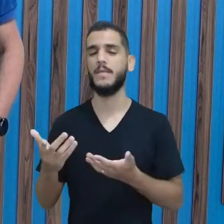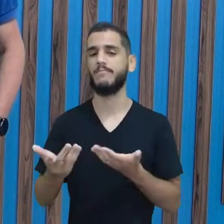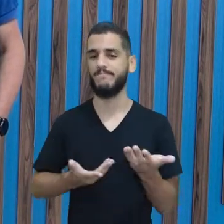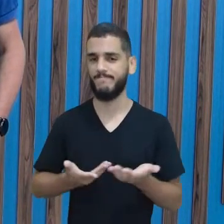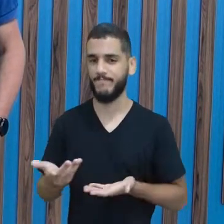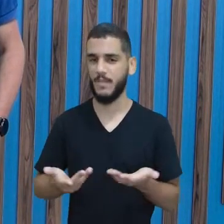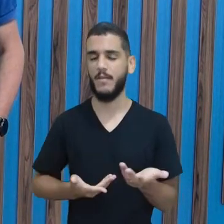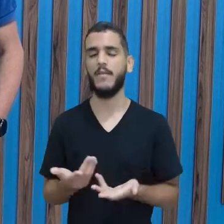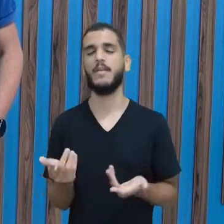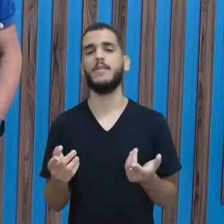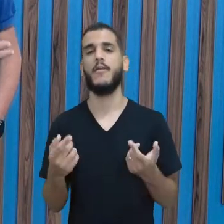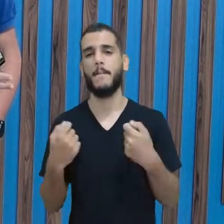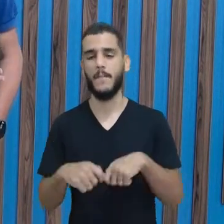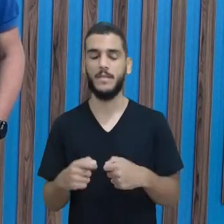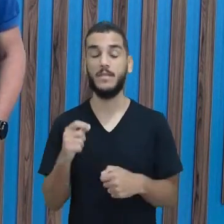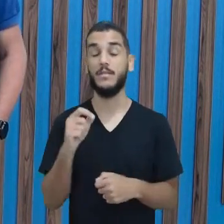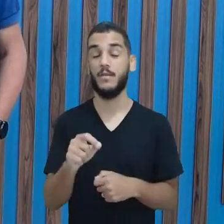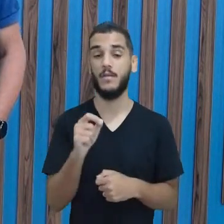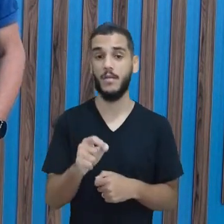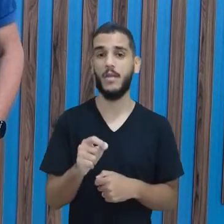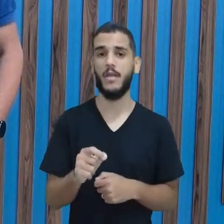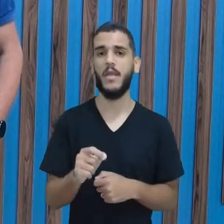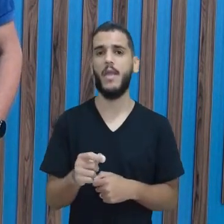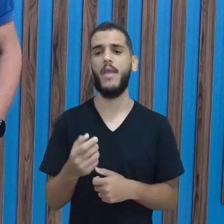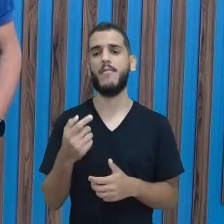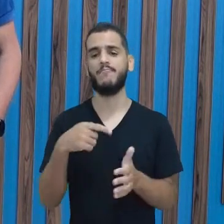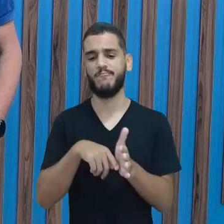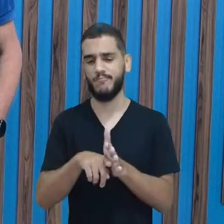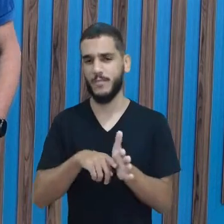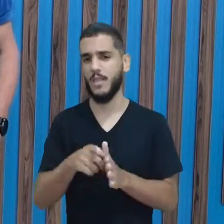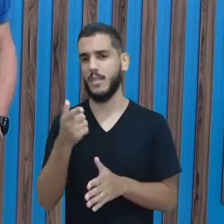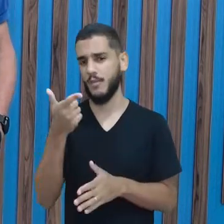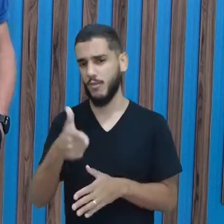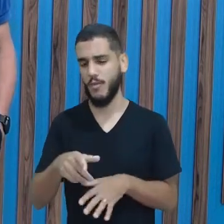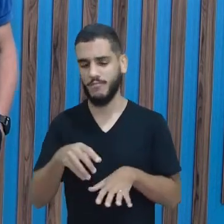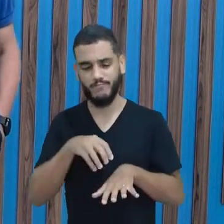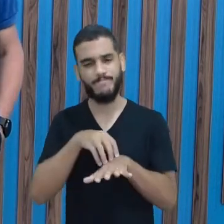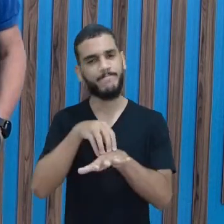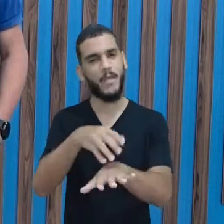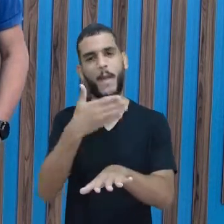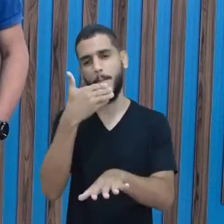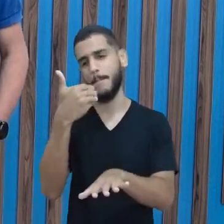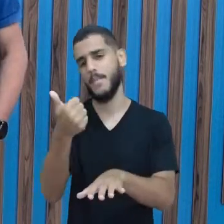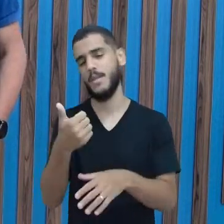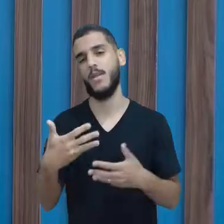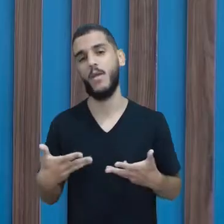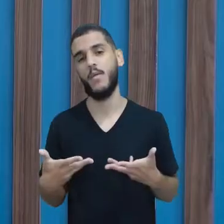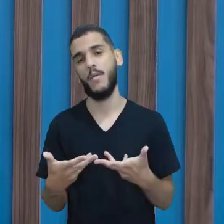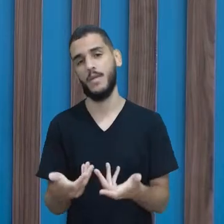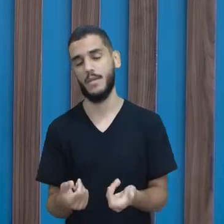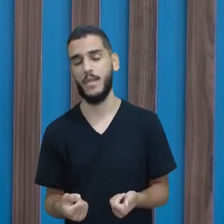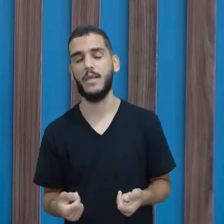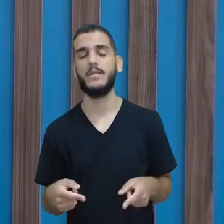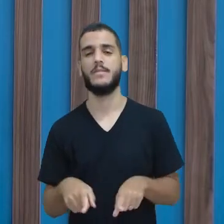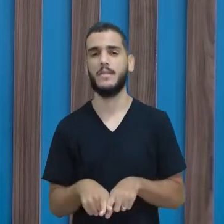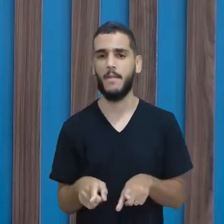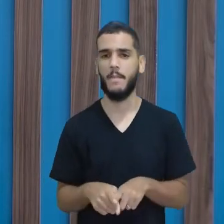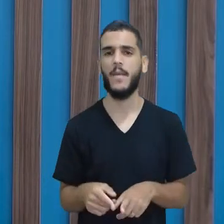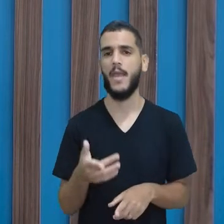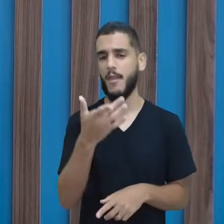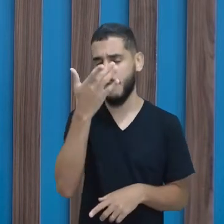Né? Então tem que rever essa questão de transportes, né? Transporte de melhor qualidade. Na qualificação, né? Das pessoas